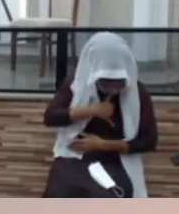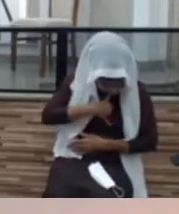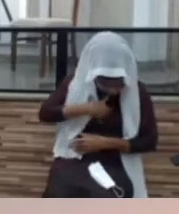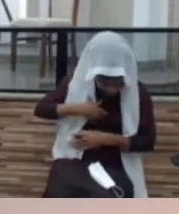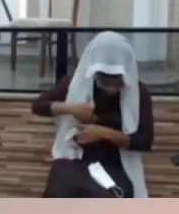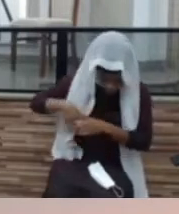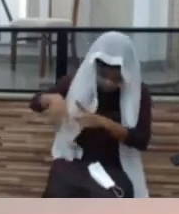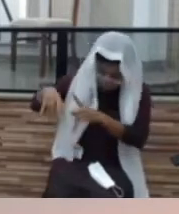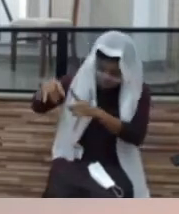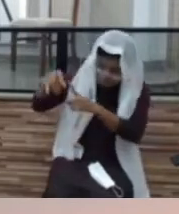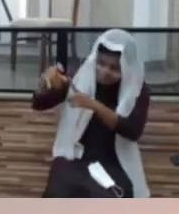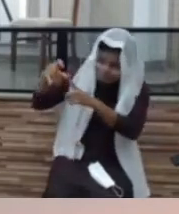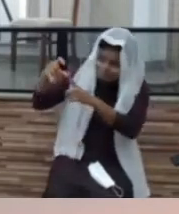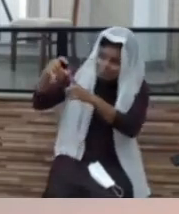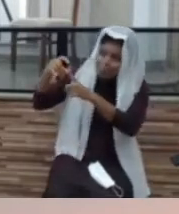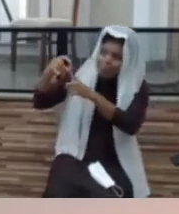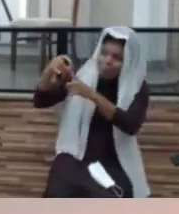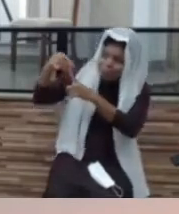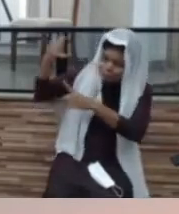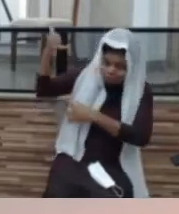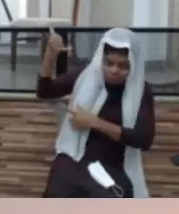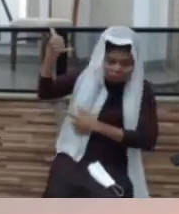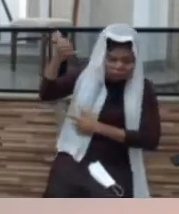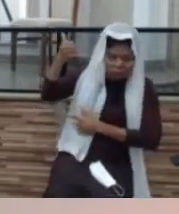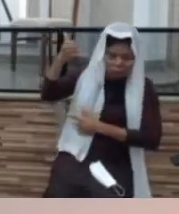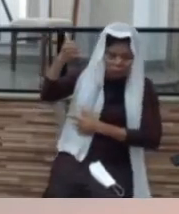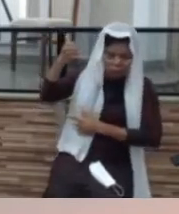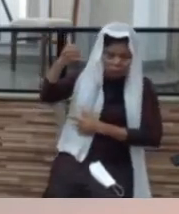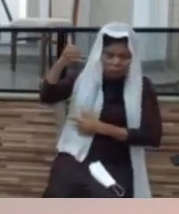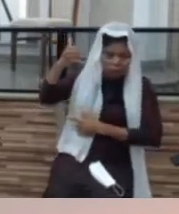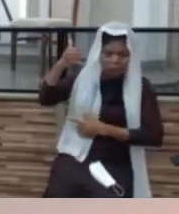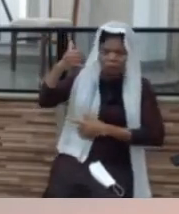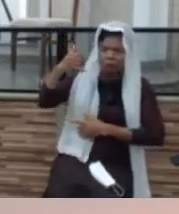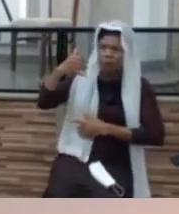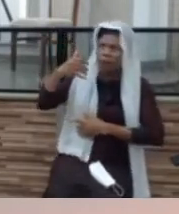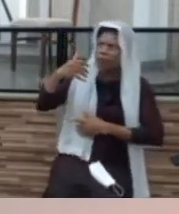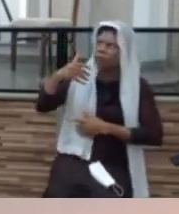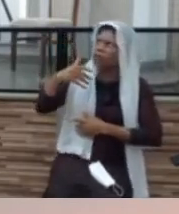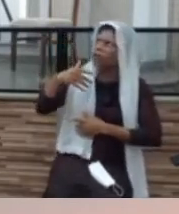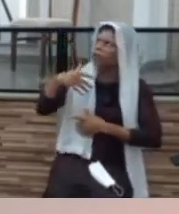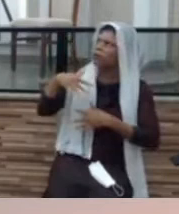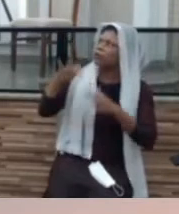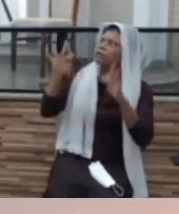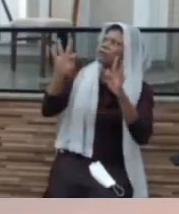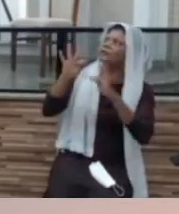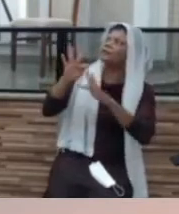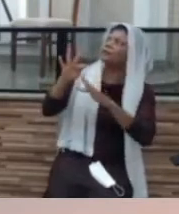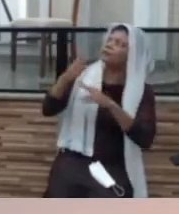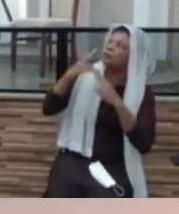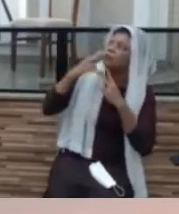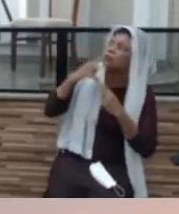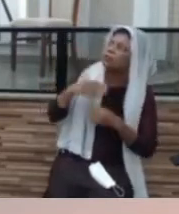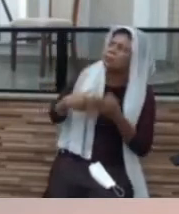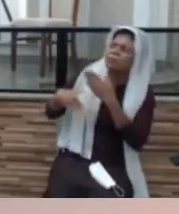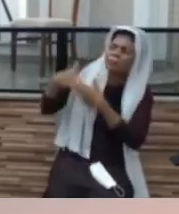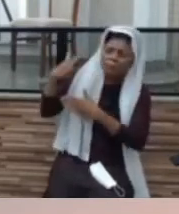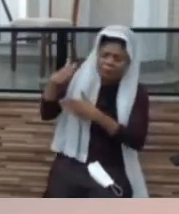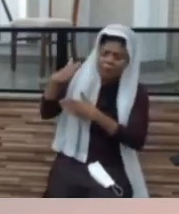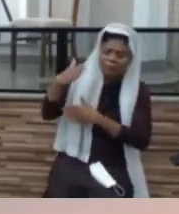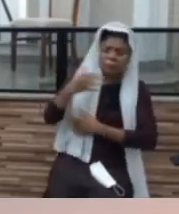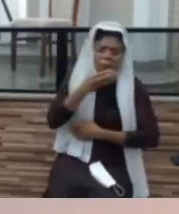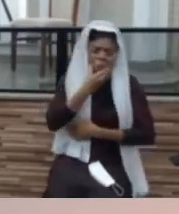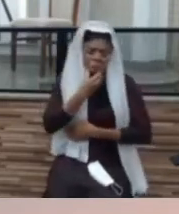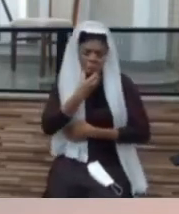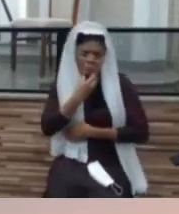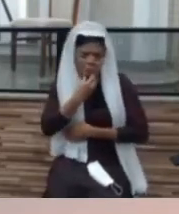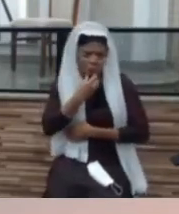Elias estava lá orando, né, irmãos, e dizia ao seu moço, olha para cima, ele profetizou, irmãos, que ia chover, e nada,